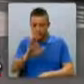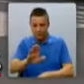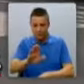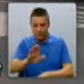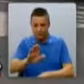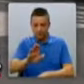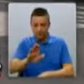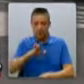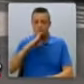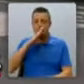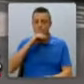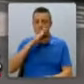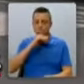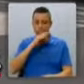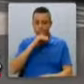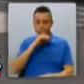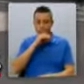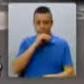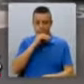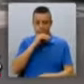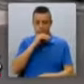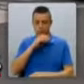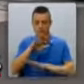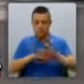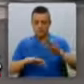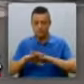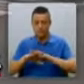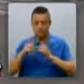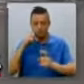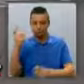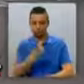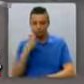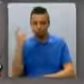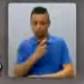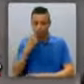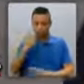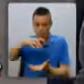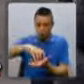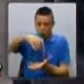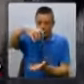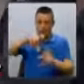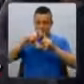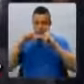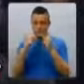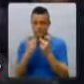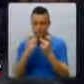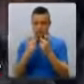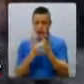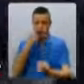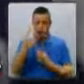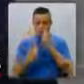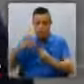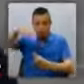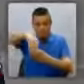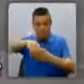os polícias estão a fazer perícias na entrada do edifício e há outros agentes no